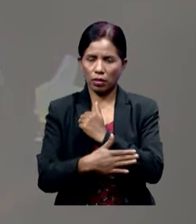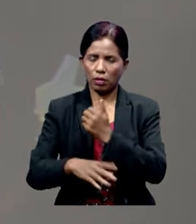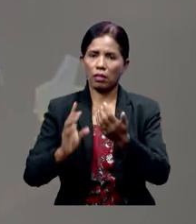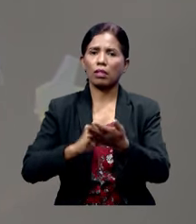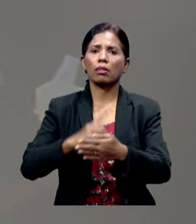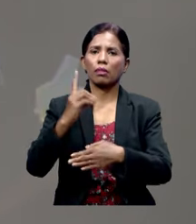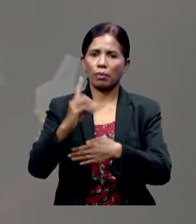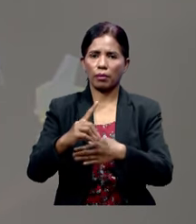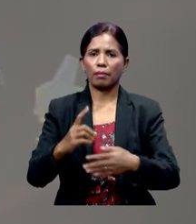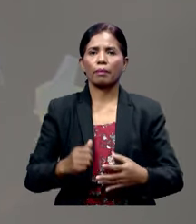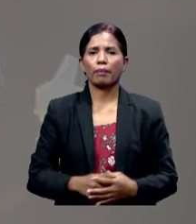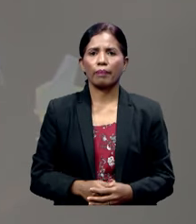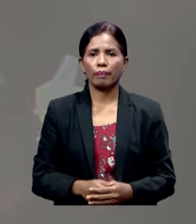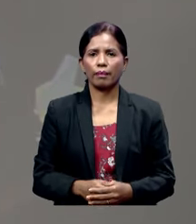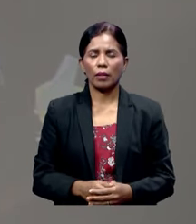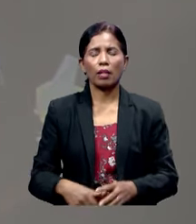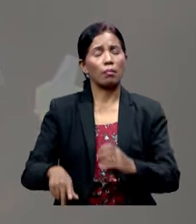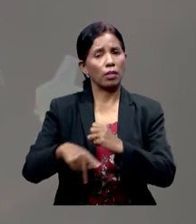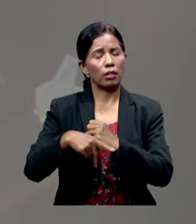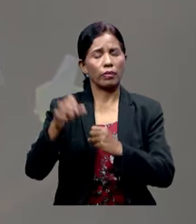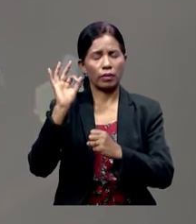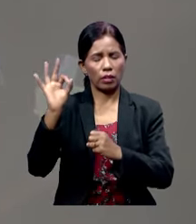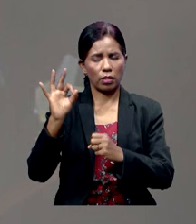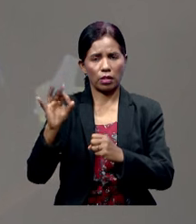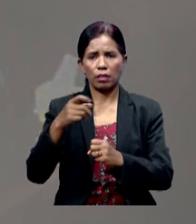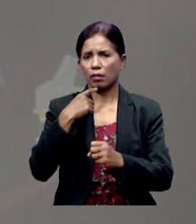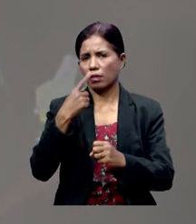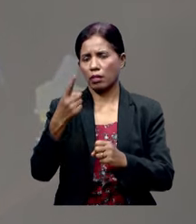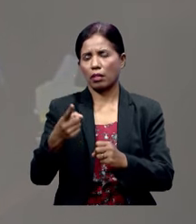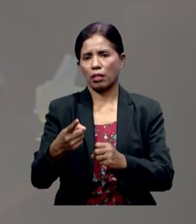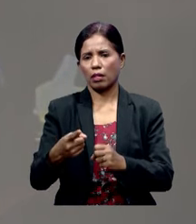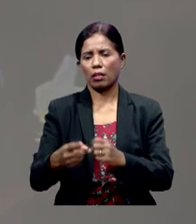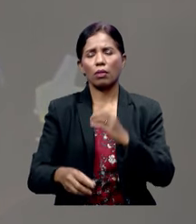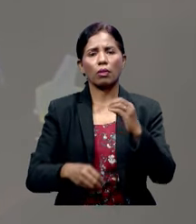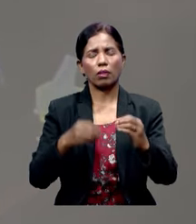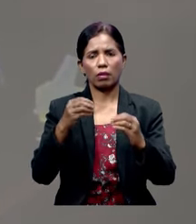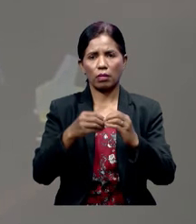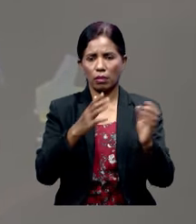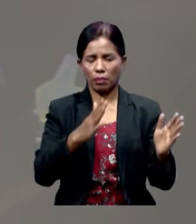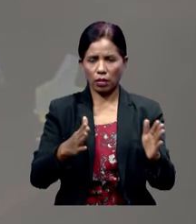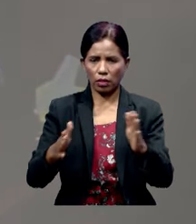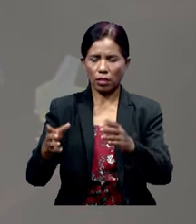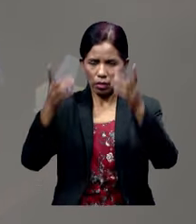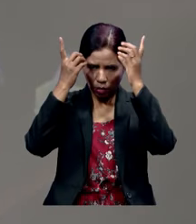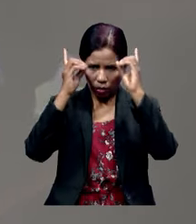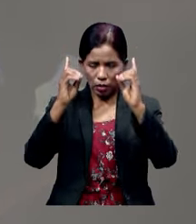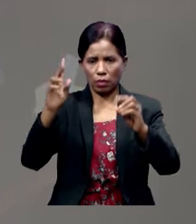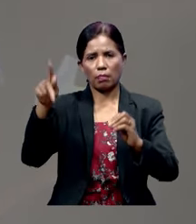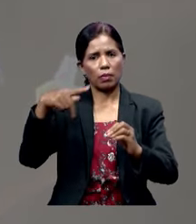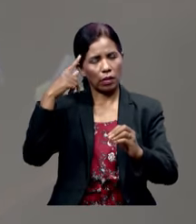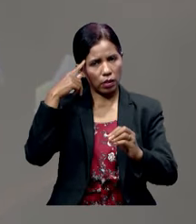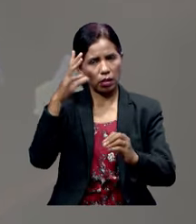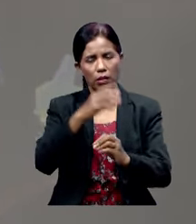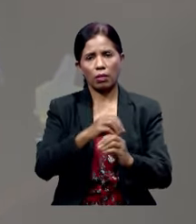desenvolvimento. Bancada Fretlin lamenta mos no questiona makas processo hola decisão política